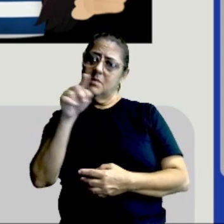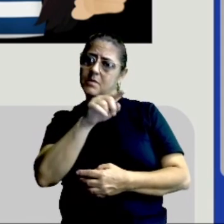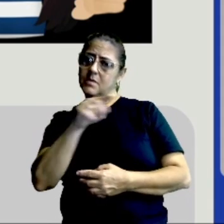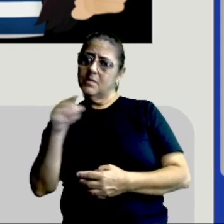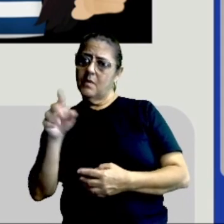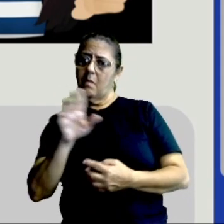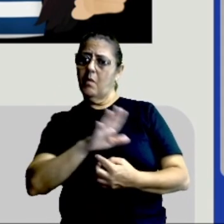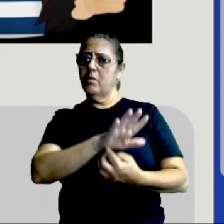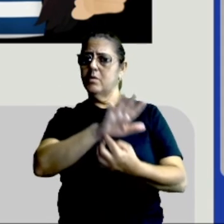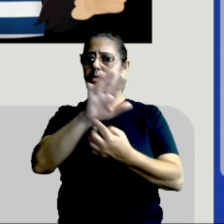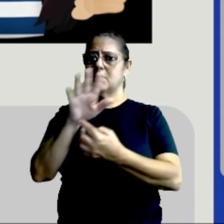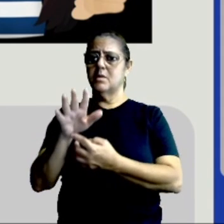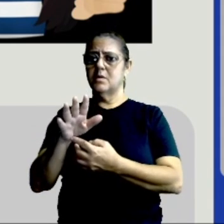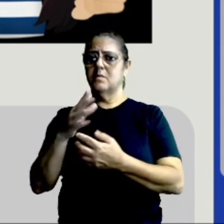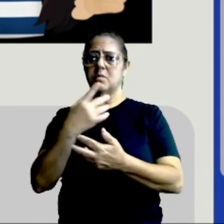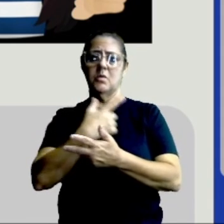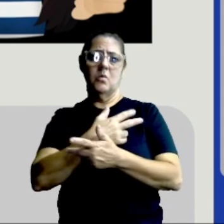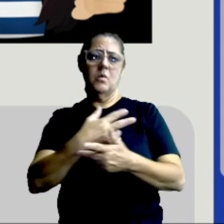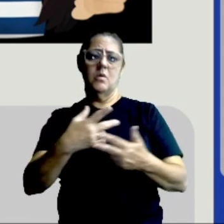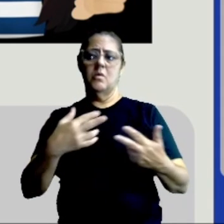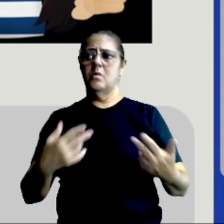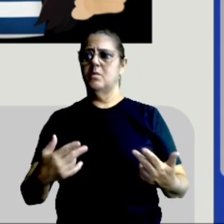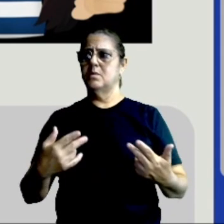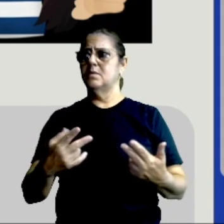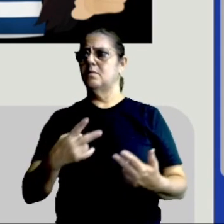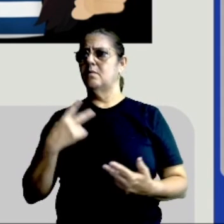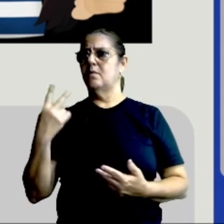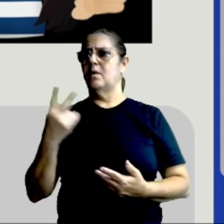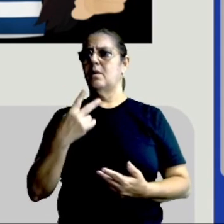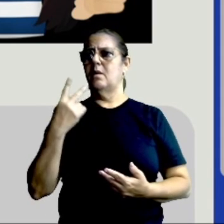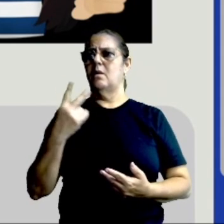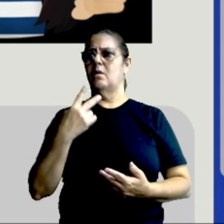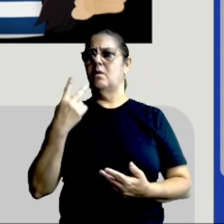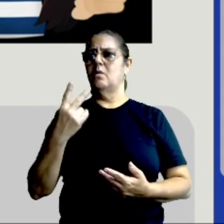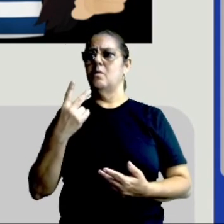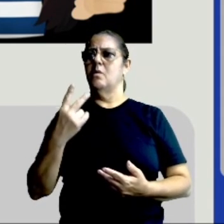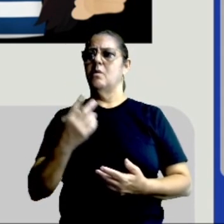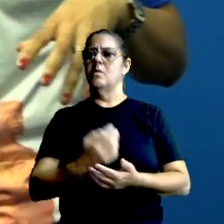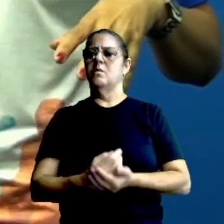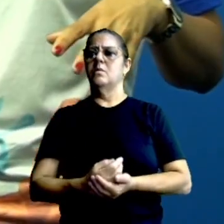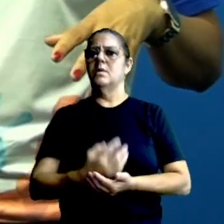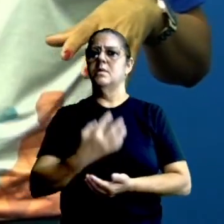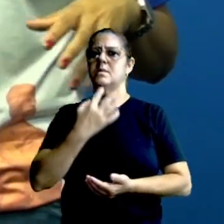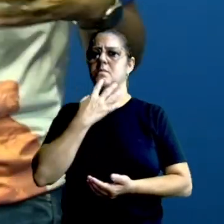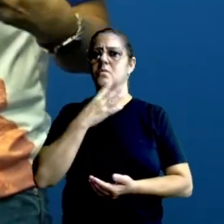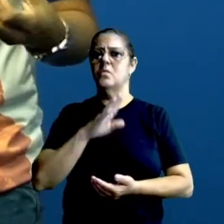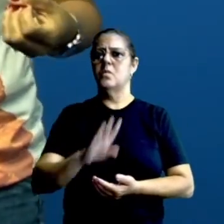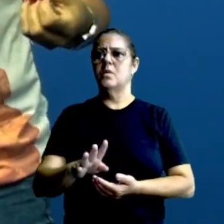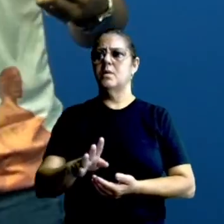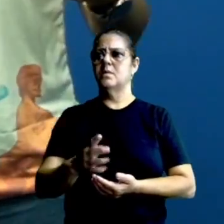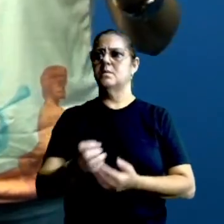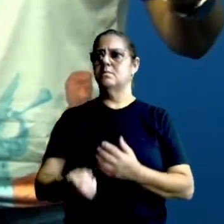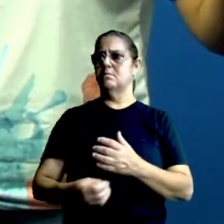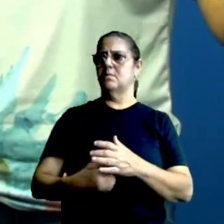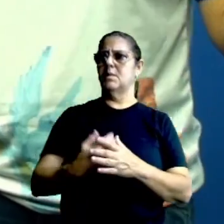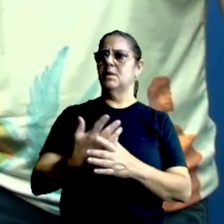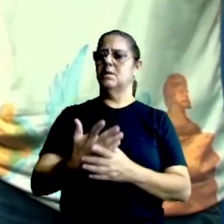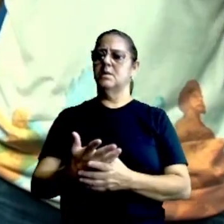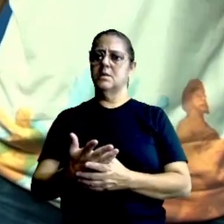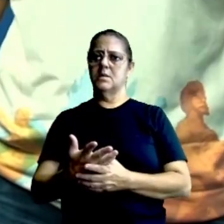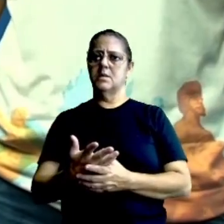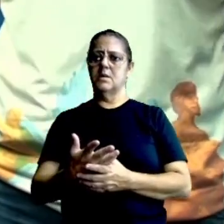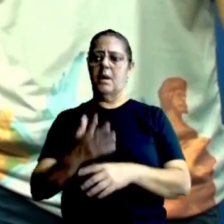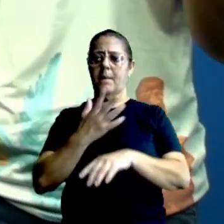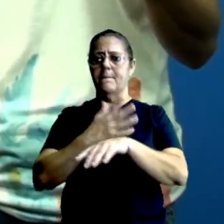algumas situações, alguns valores desconhecidos a partir de